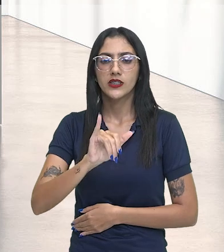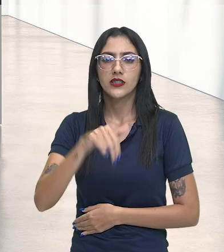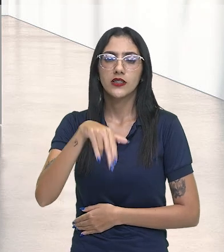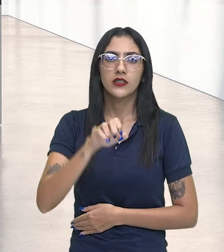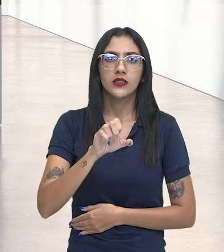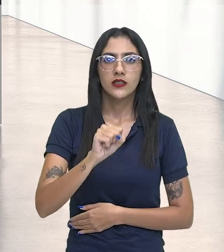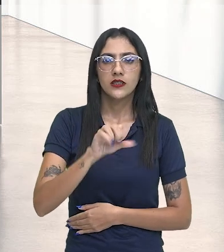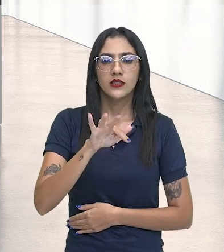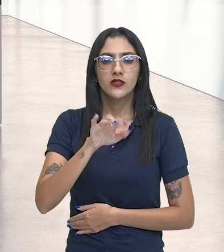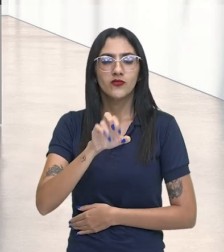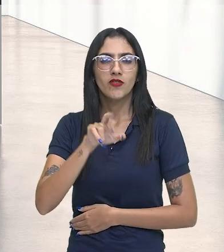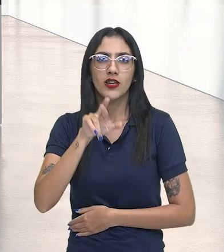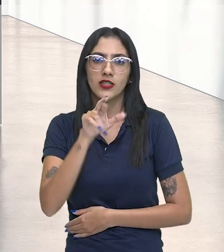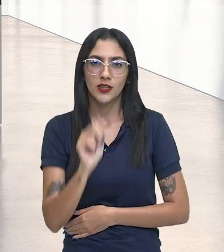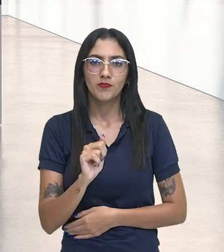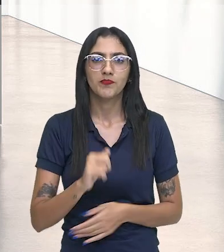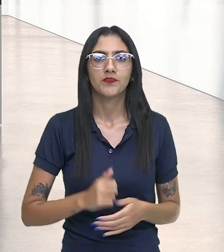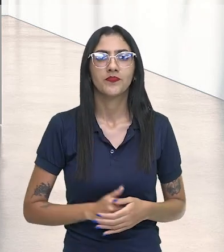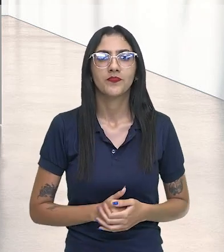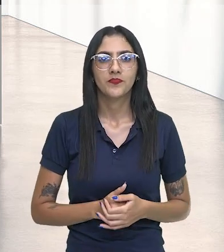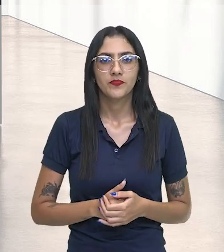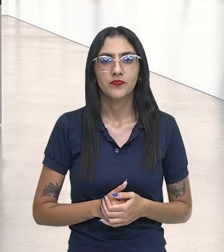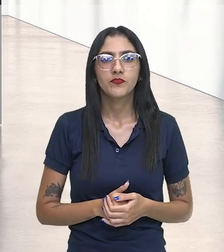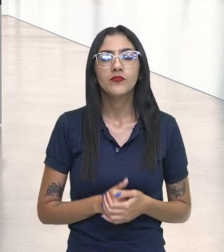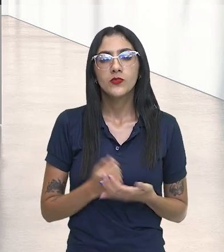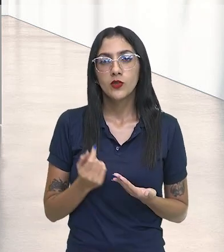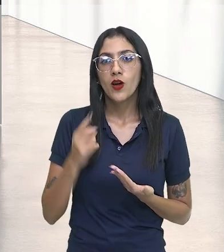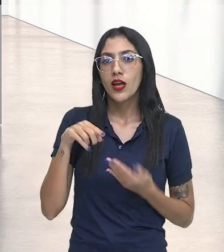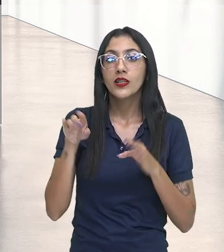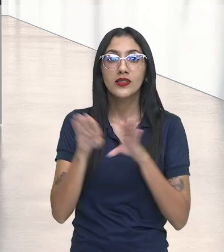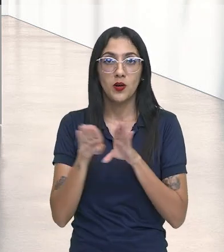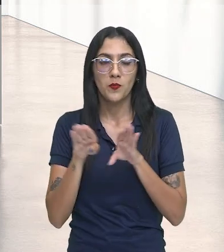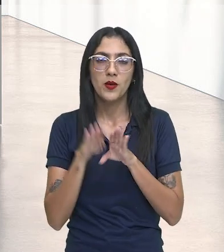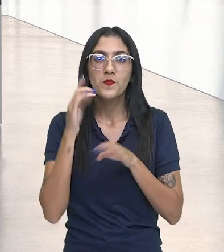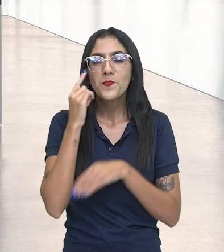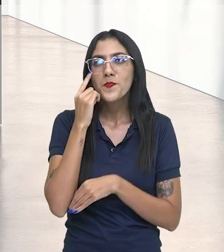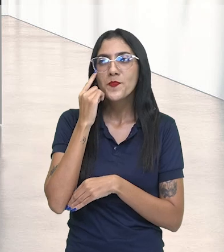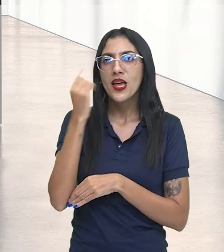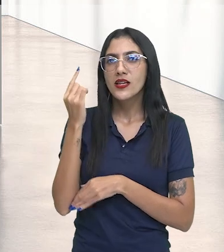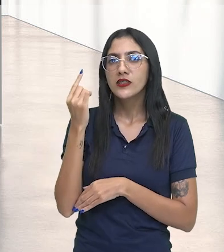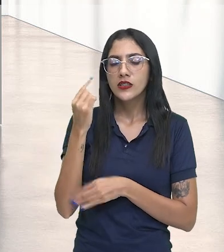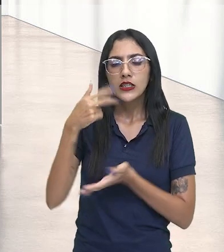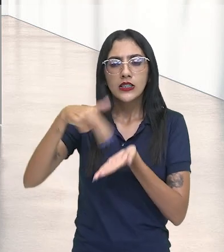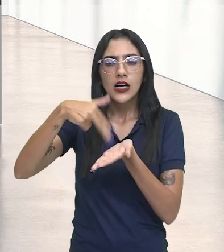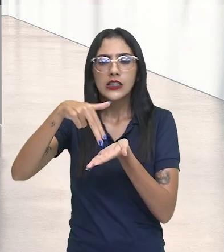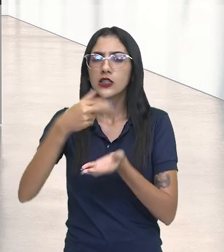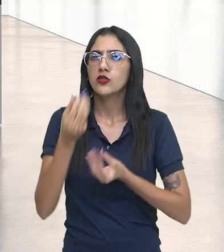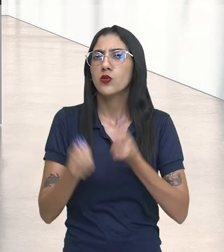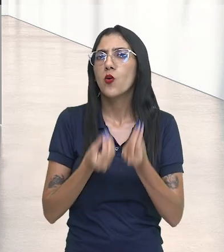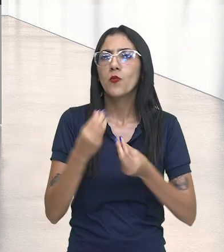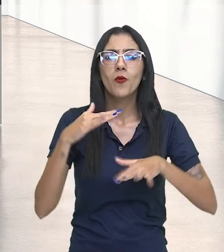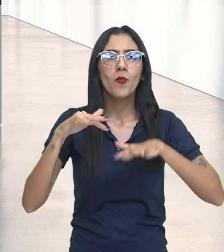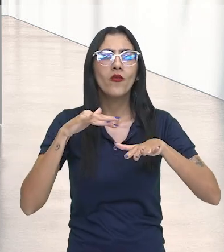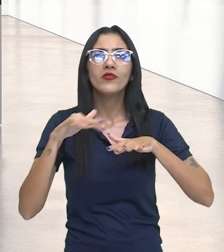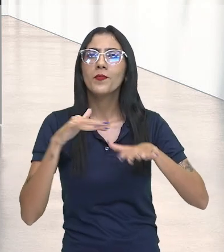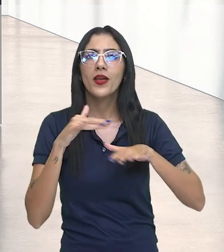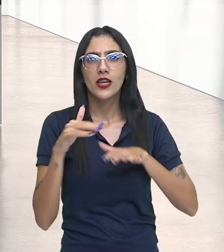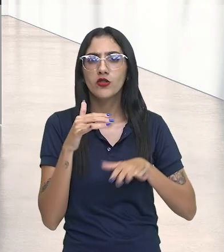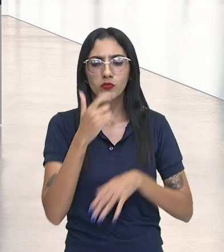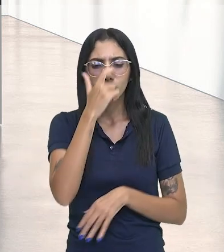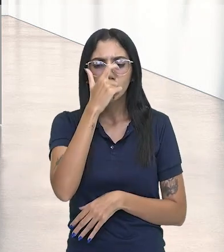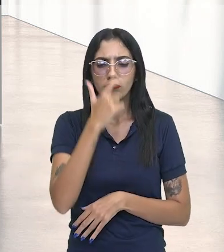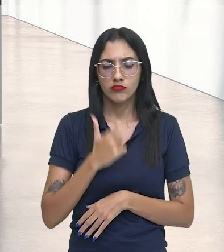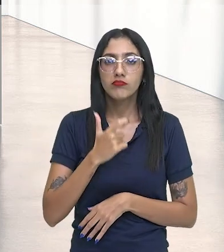kinesfera. E a kinesfera, ela também é muito pensada na dança, em como o meu corpo ele vai se locomover nesse espaço, respeitando a